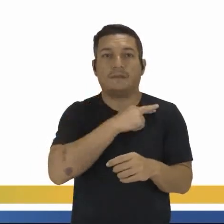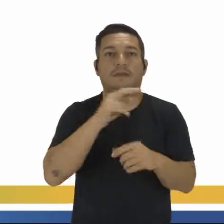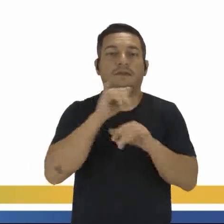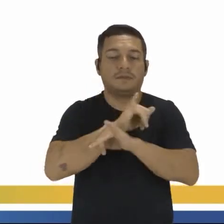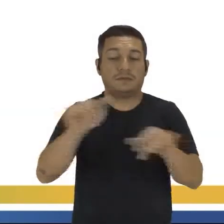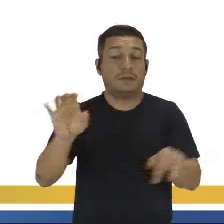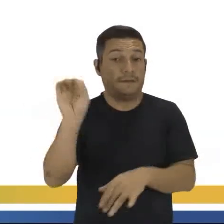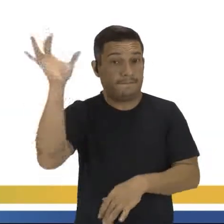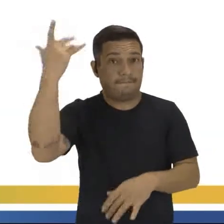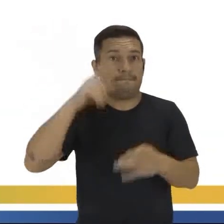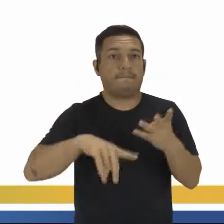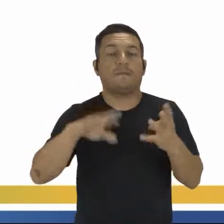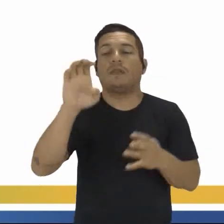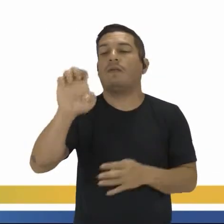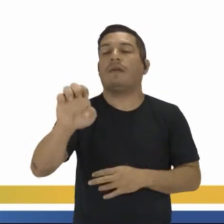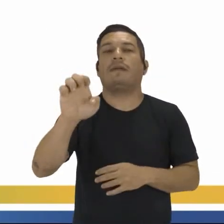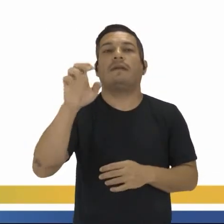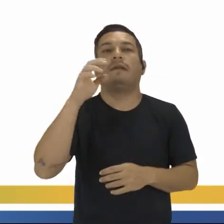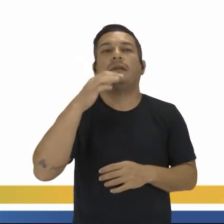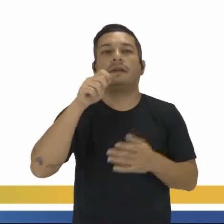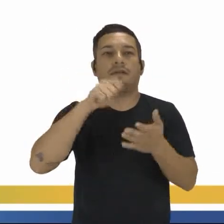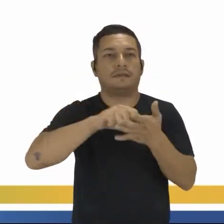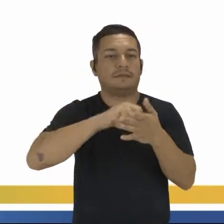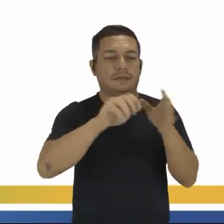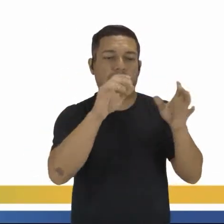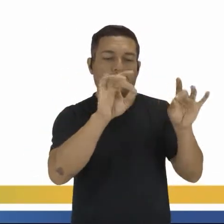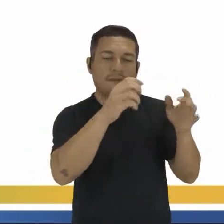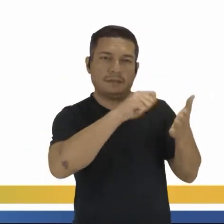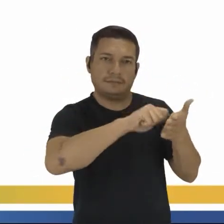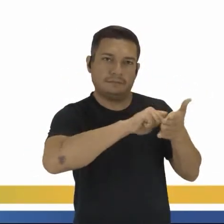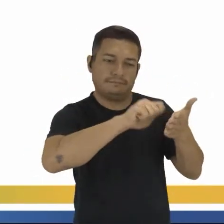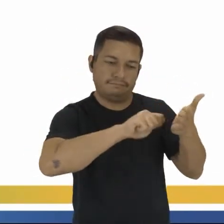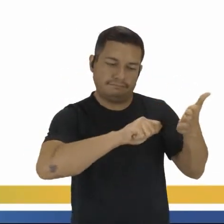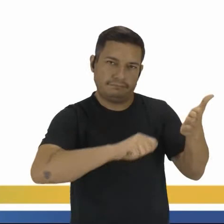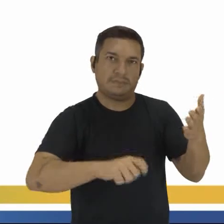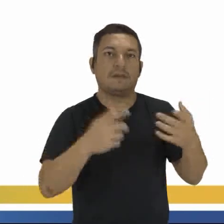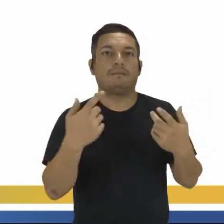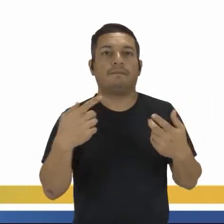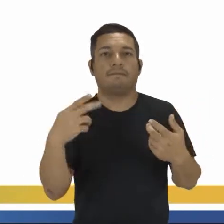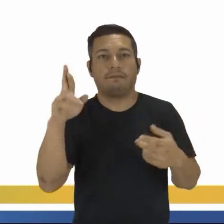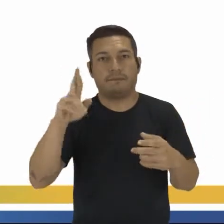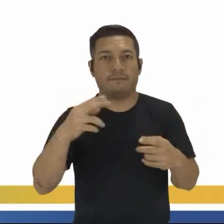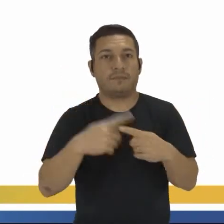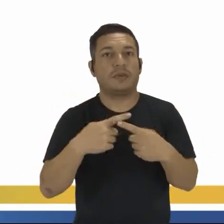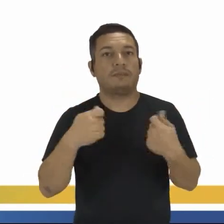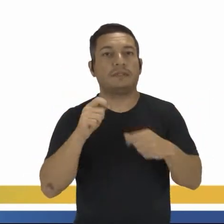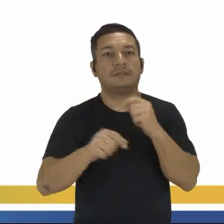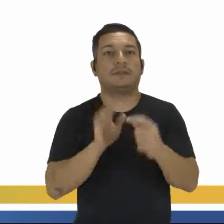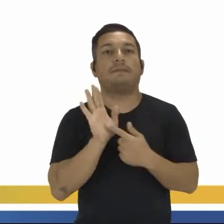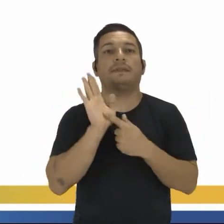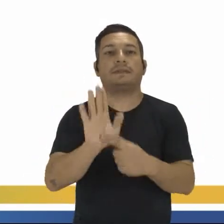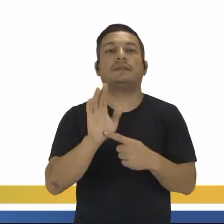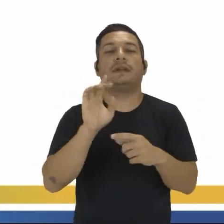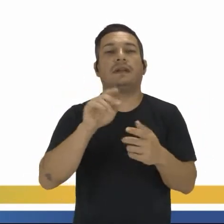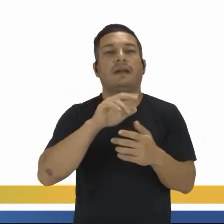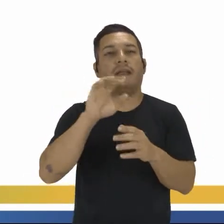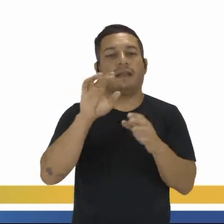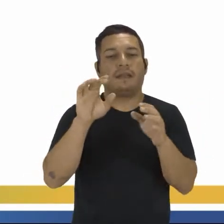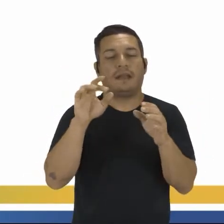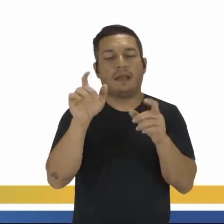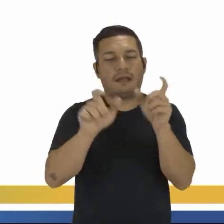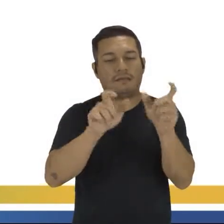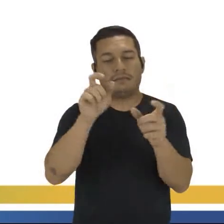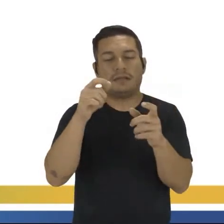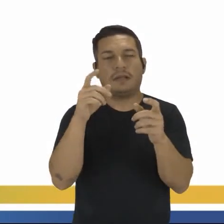Ou letra E, descritivo, razão porque deve apresentar riqueza de detalhes ao descrever os personagens. Se você